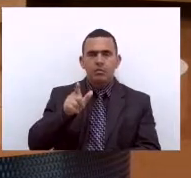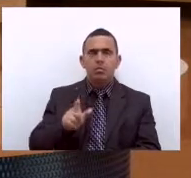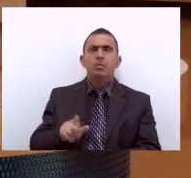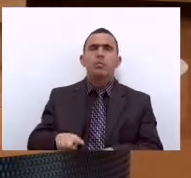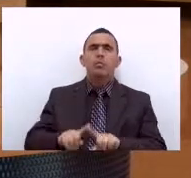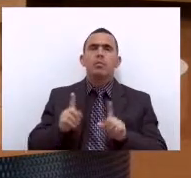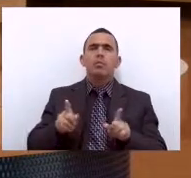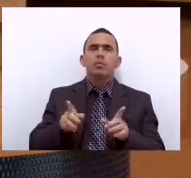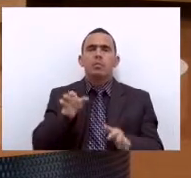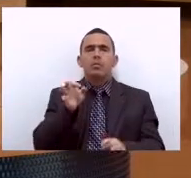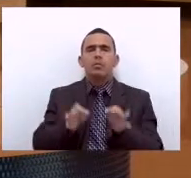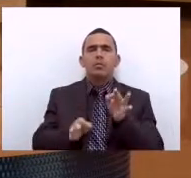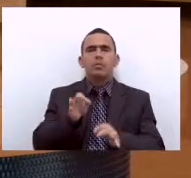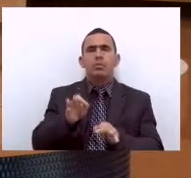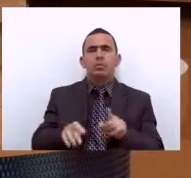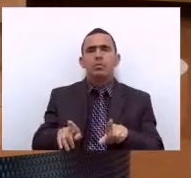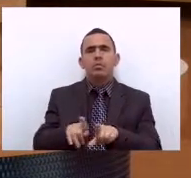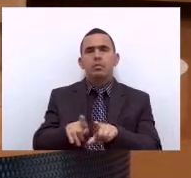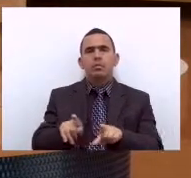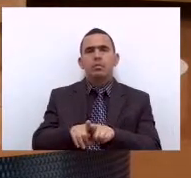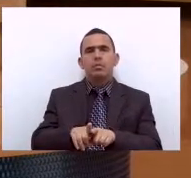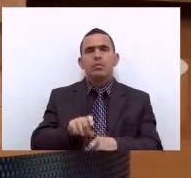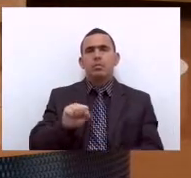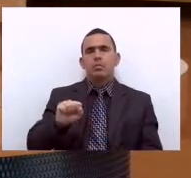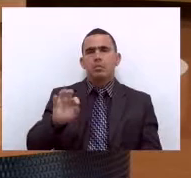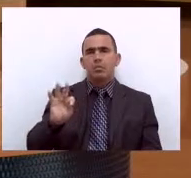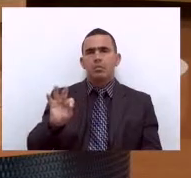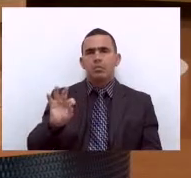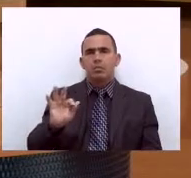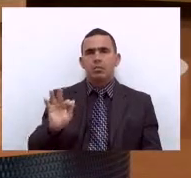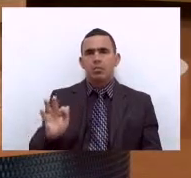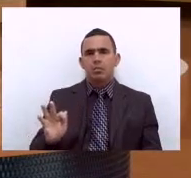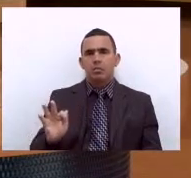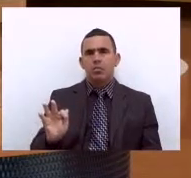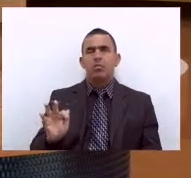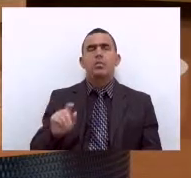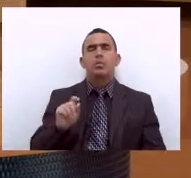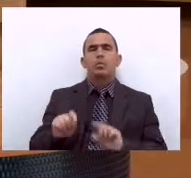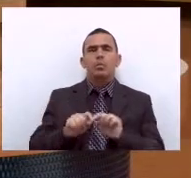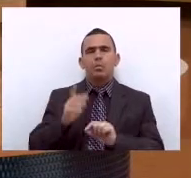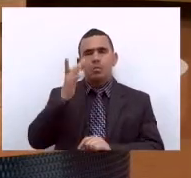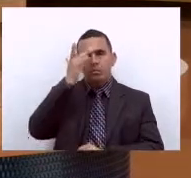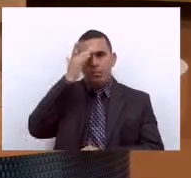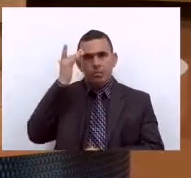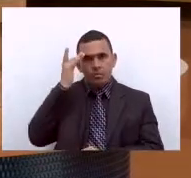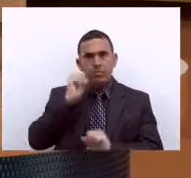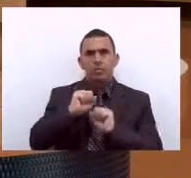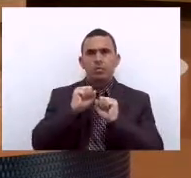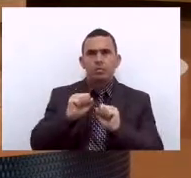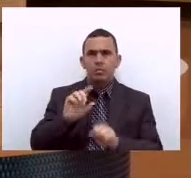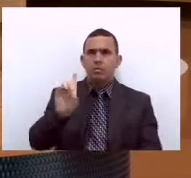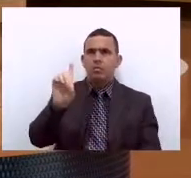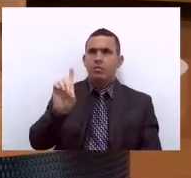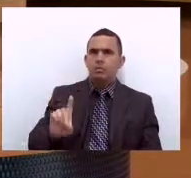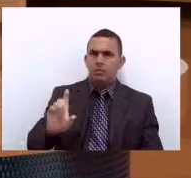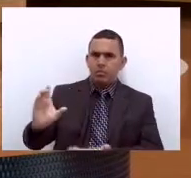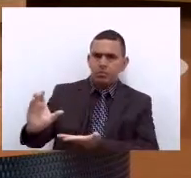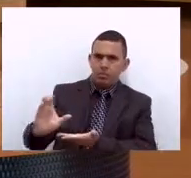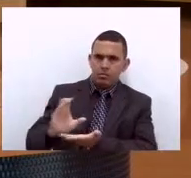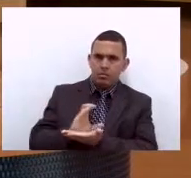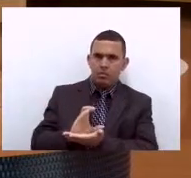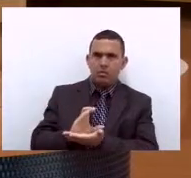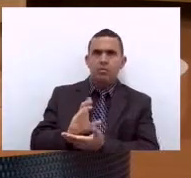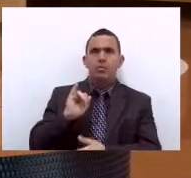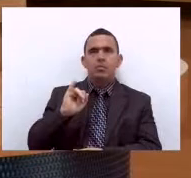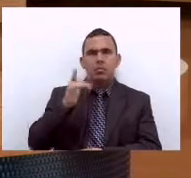de Justiça e do mesmo entendimento do STF é que as pessoas só podem ter direito a esse ressarcimento